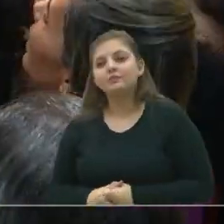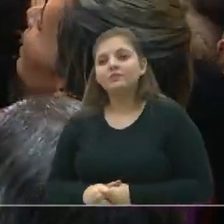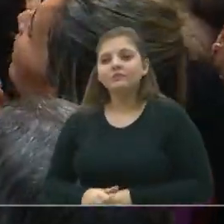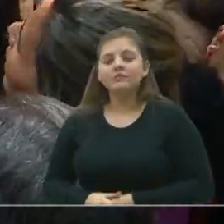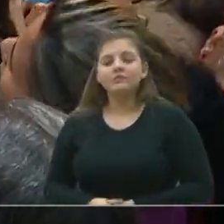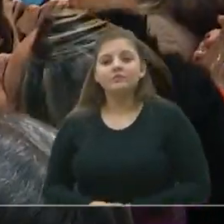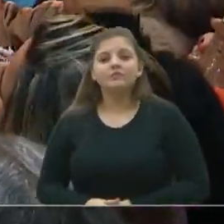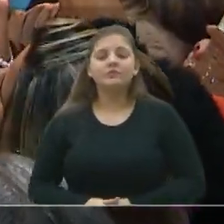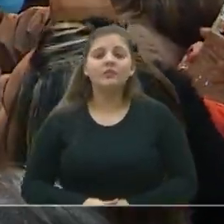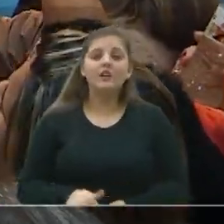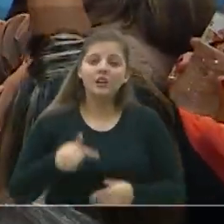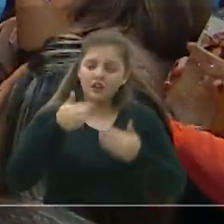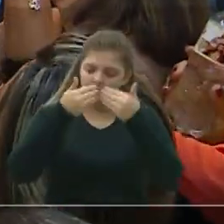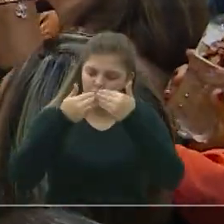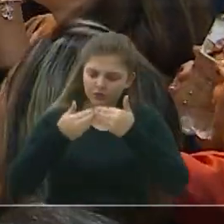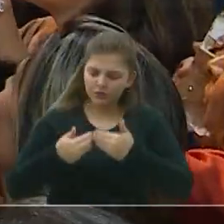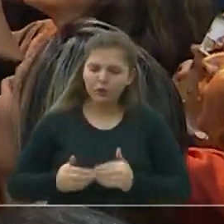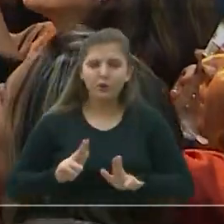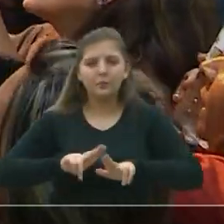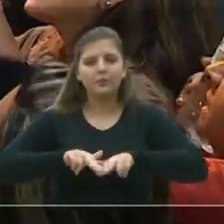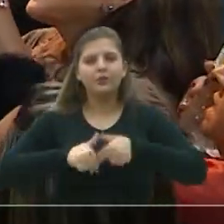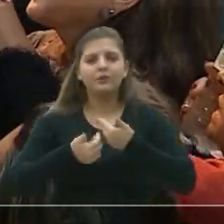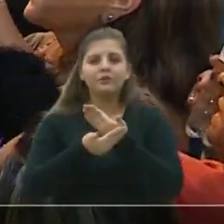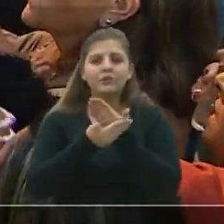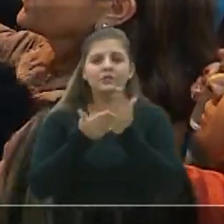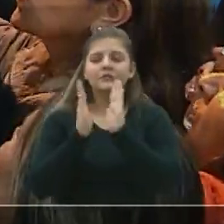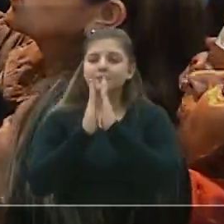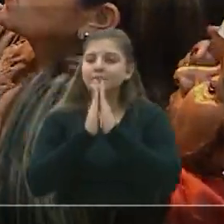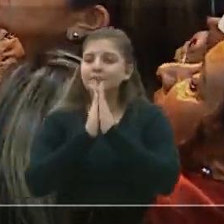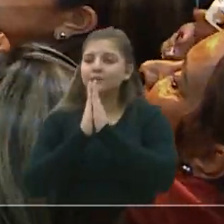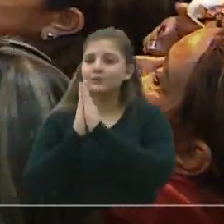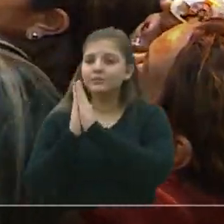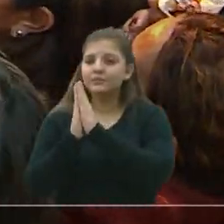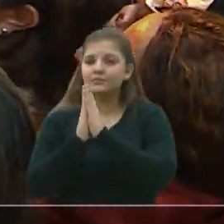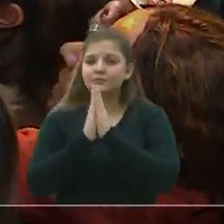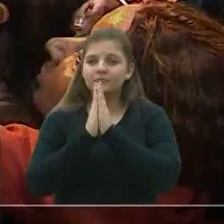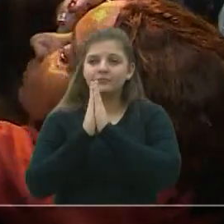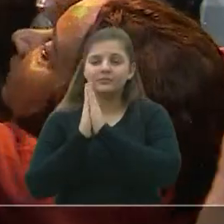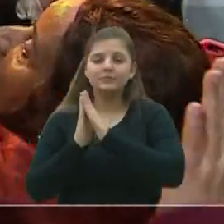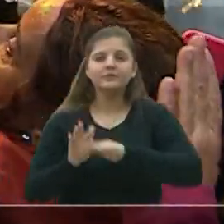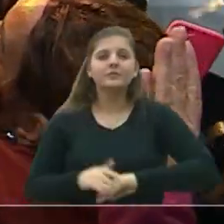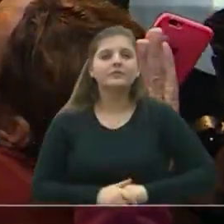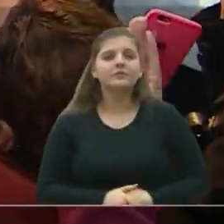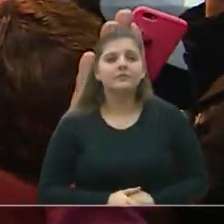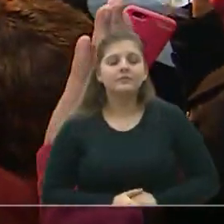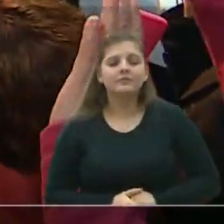por você. Estou rezando por você.